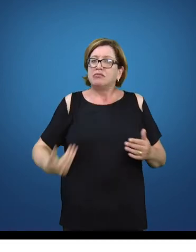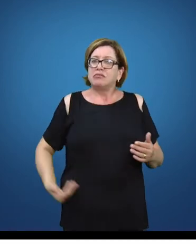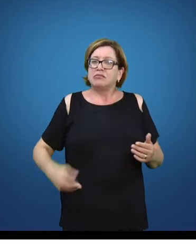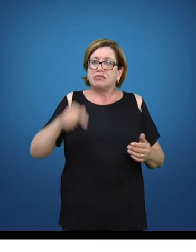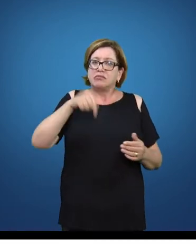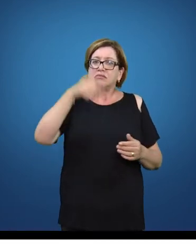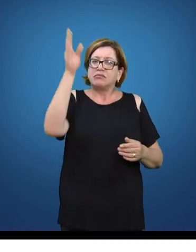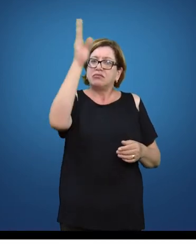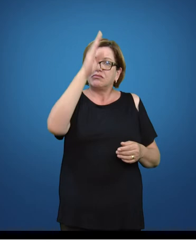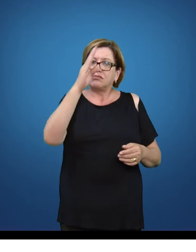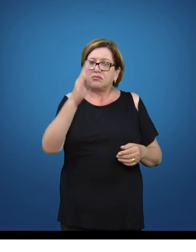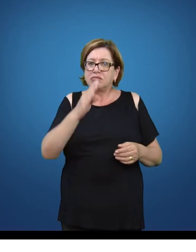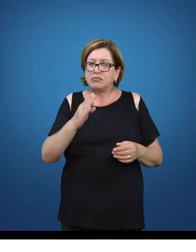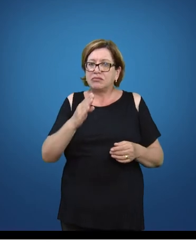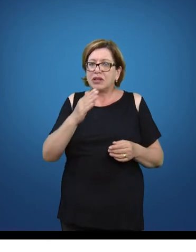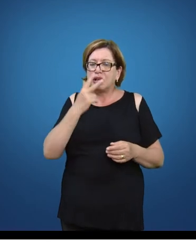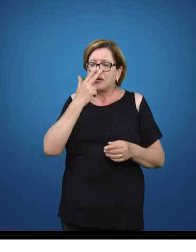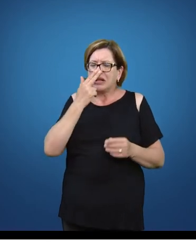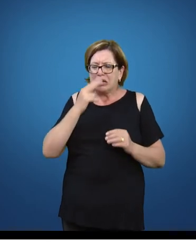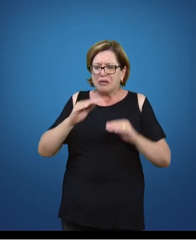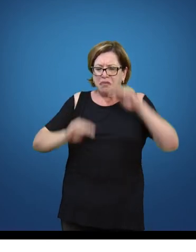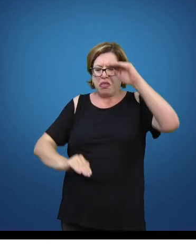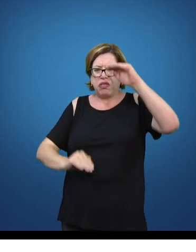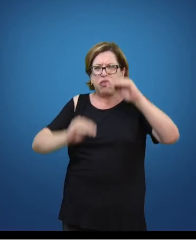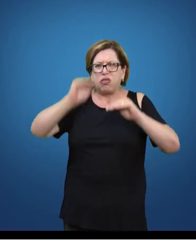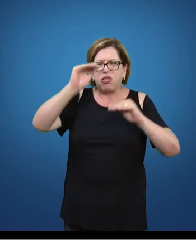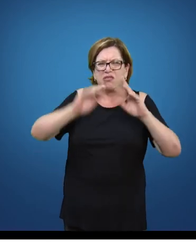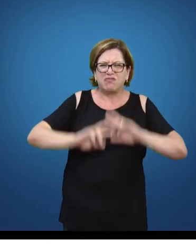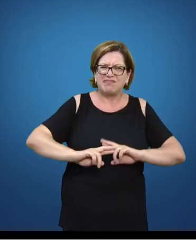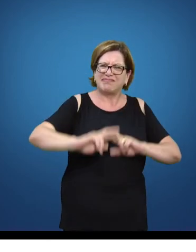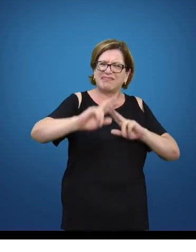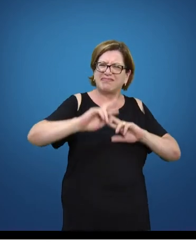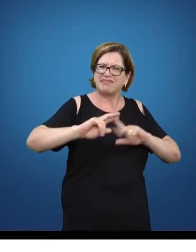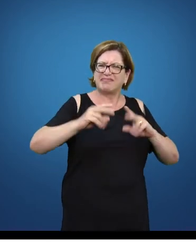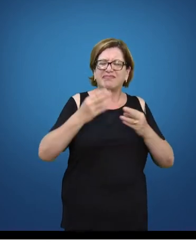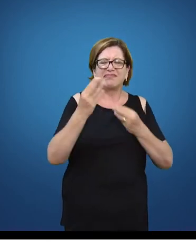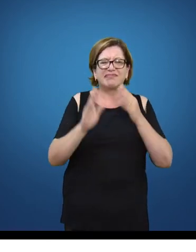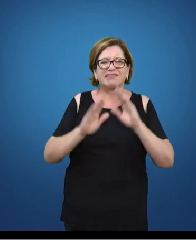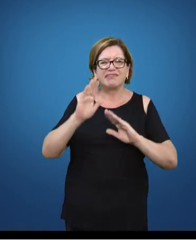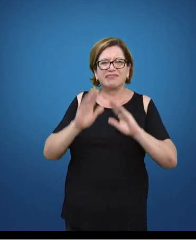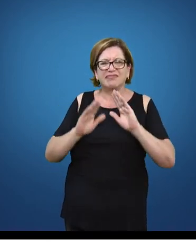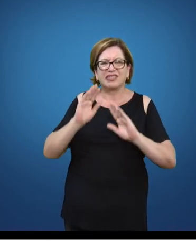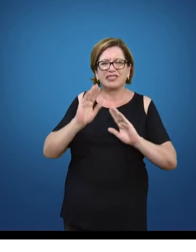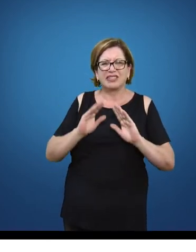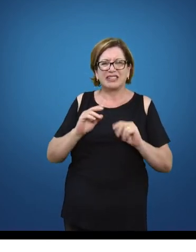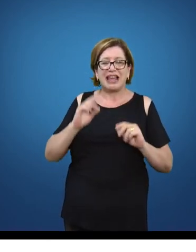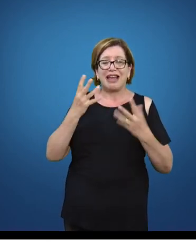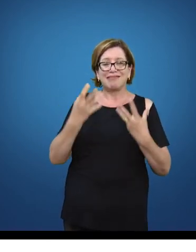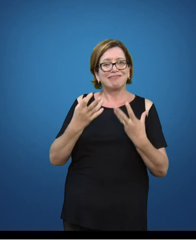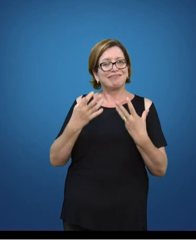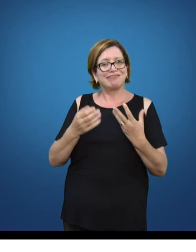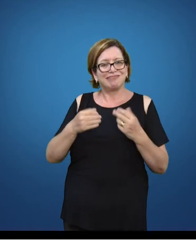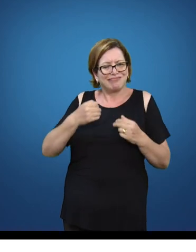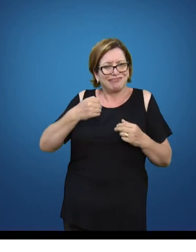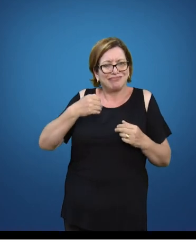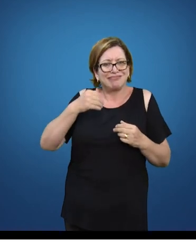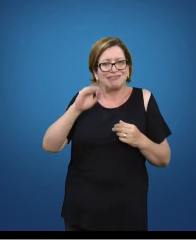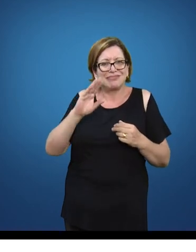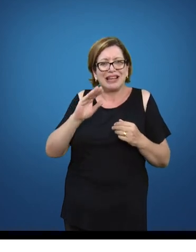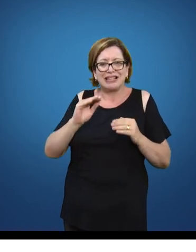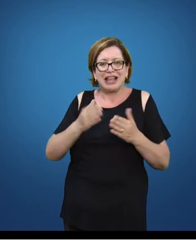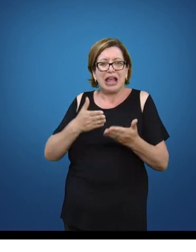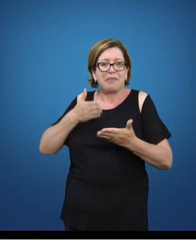marcadas por desigualdades educacionais muitas vezes estão primando muito mais pela